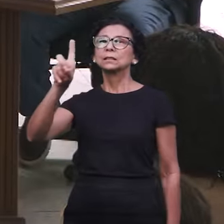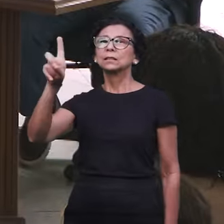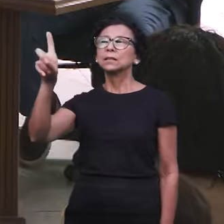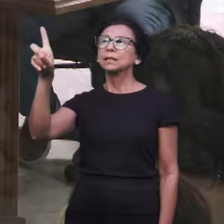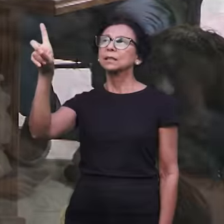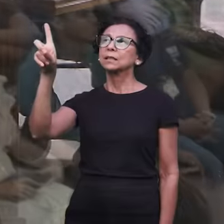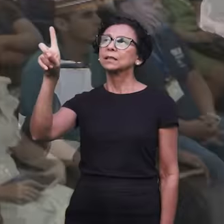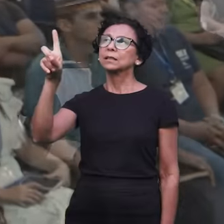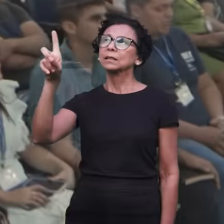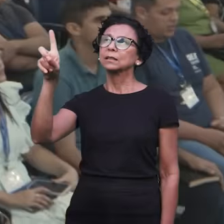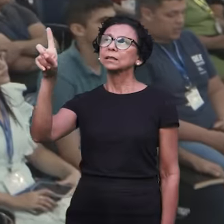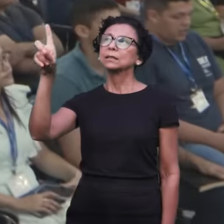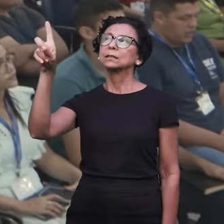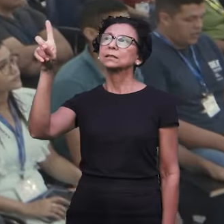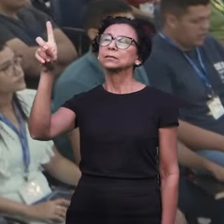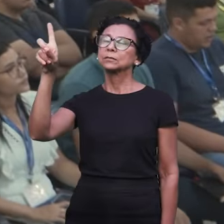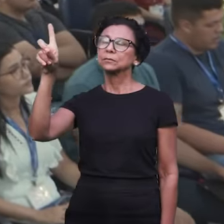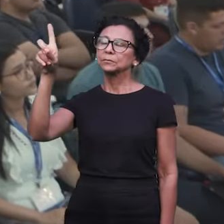de